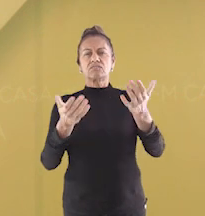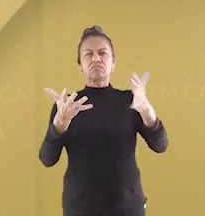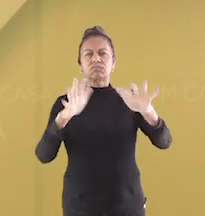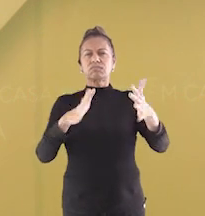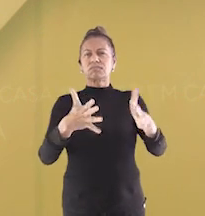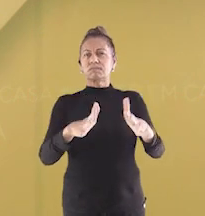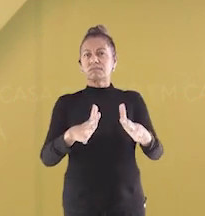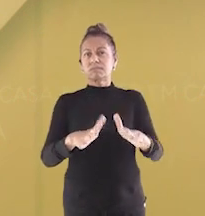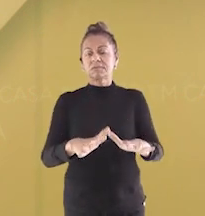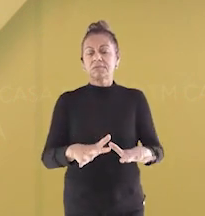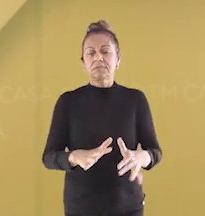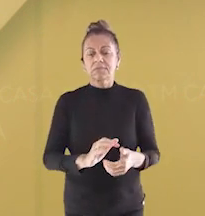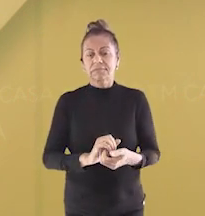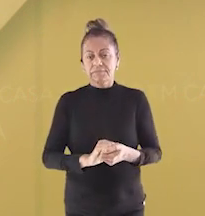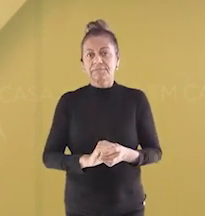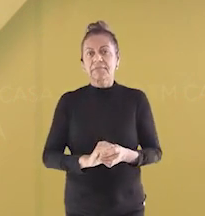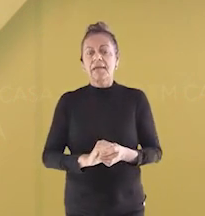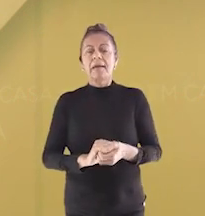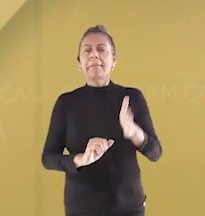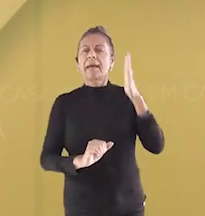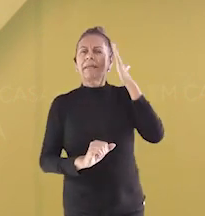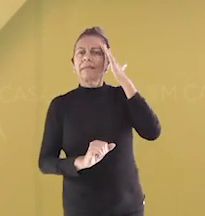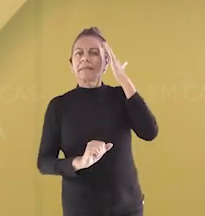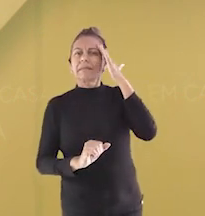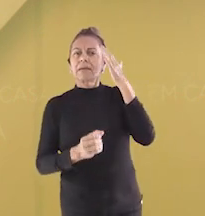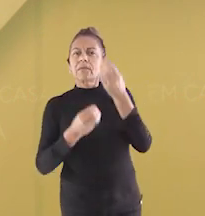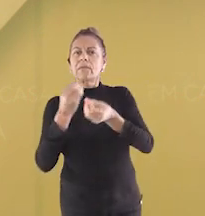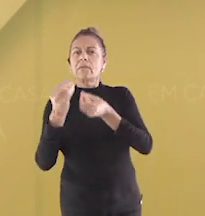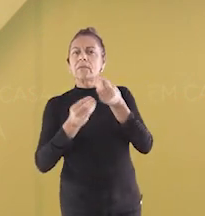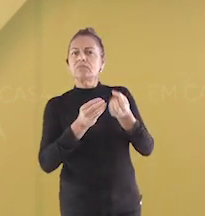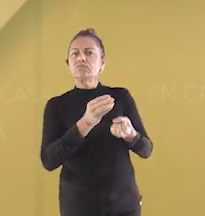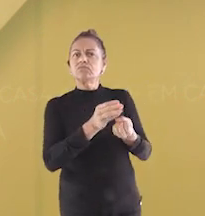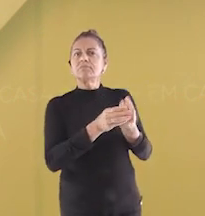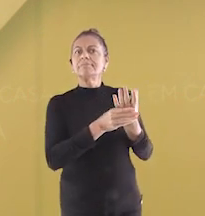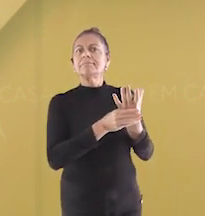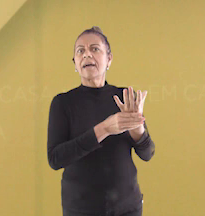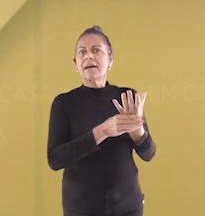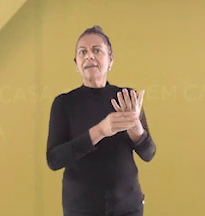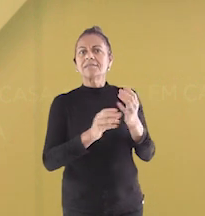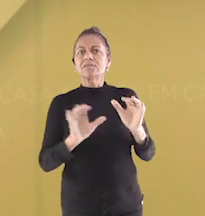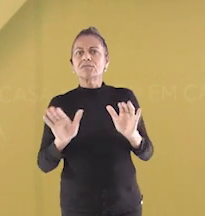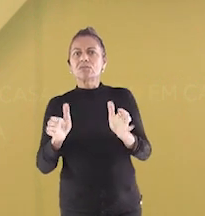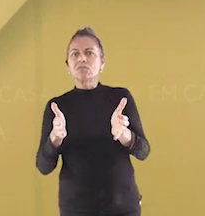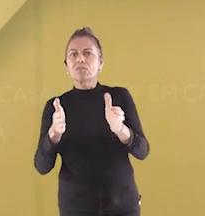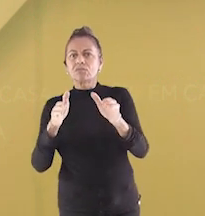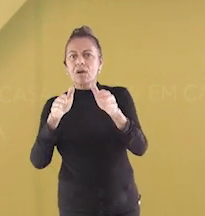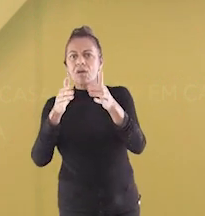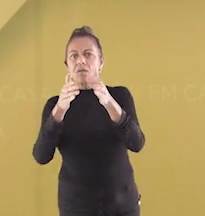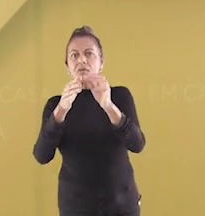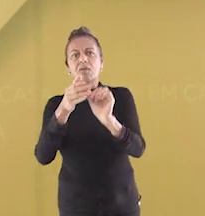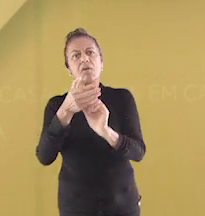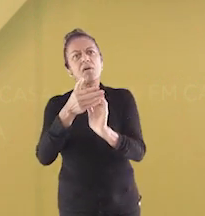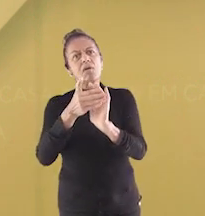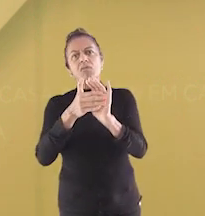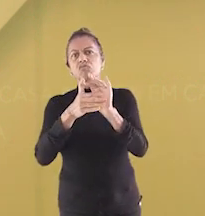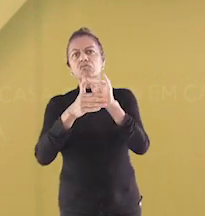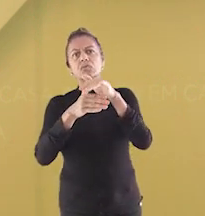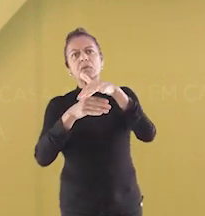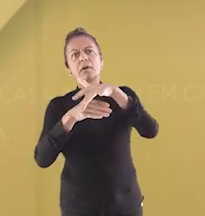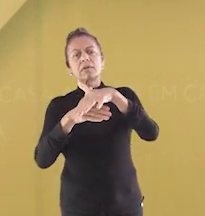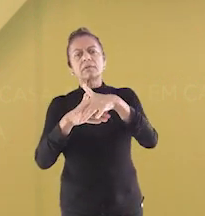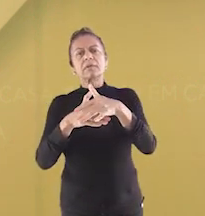grandes transtornos e destruição. Para entender como nascem os vulcões, nós precisamos compreender